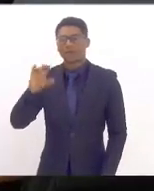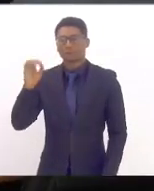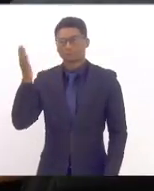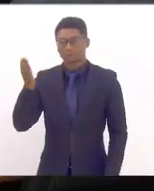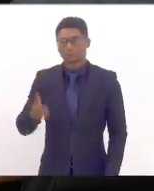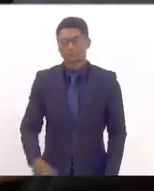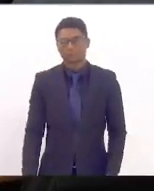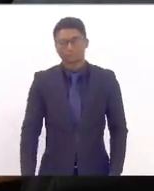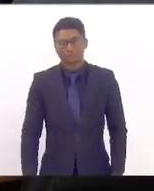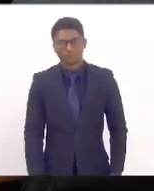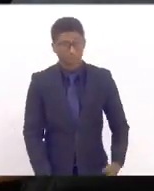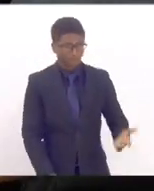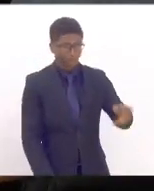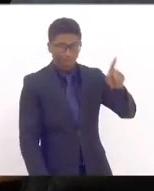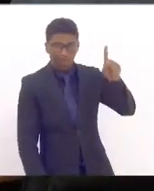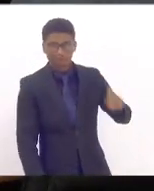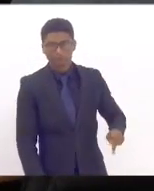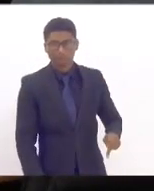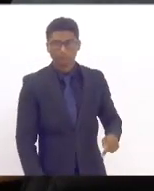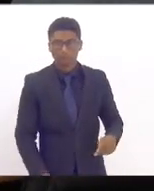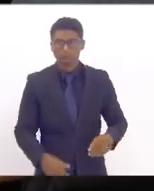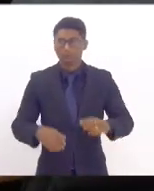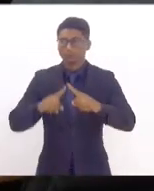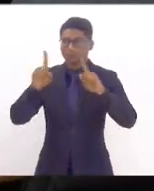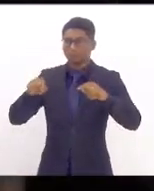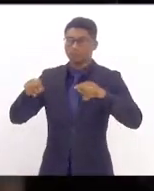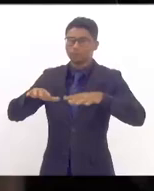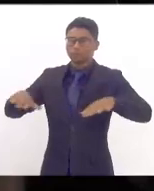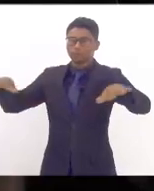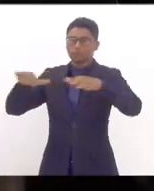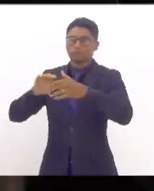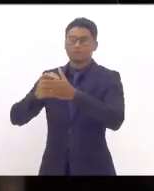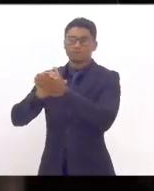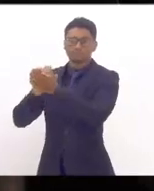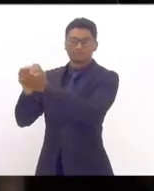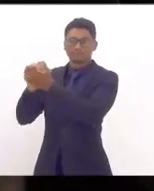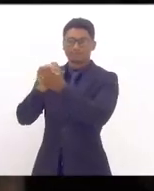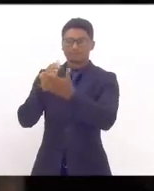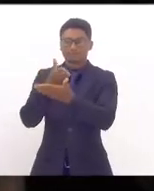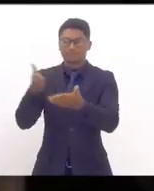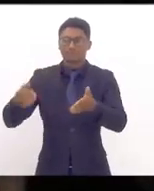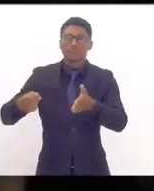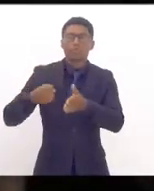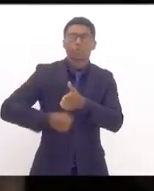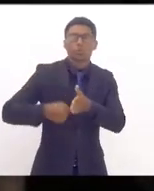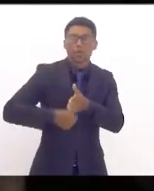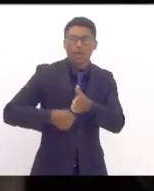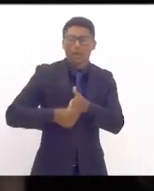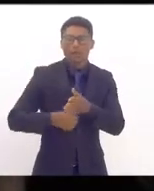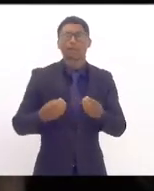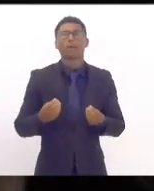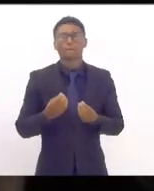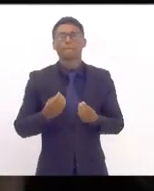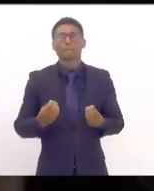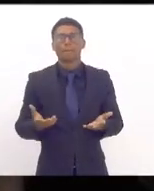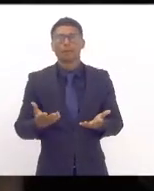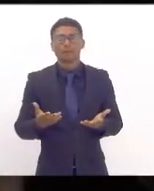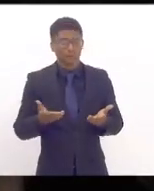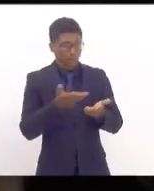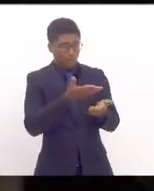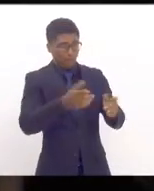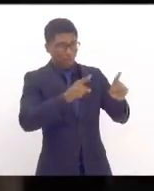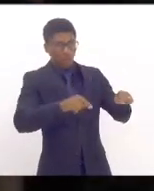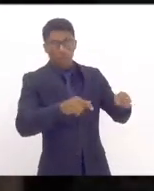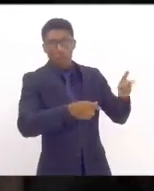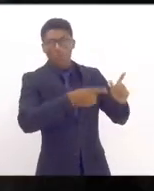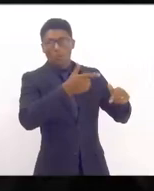senhor presidente só saudar aqui os servidores da faperj estão na luta para ter benefícios que vários outros servidores já ganho então